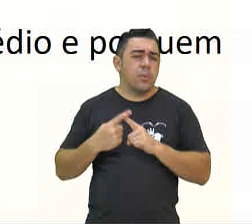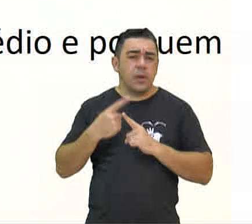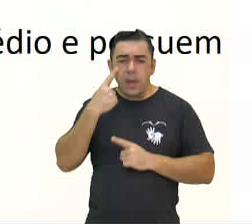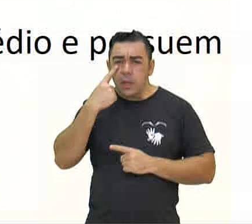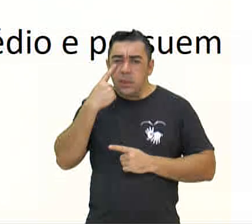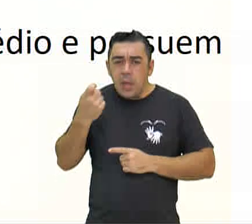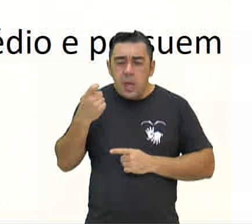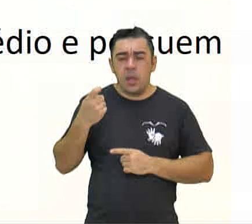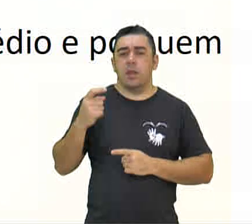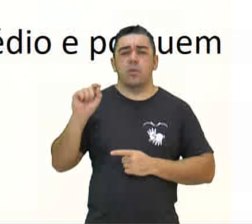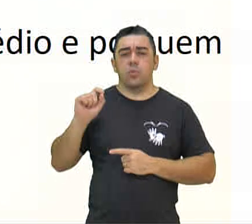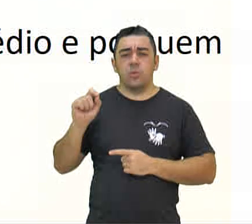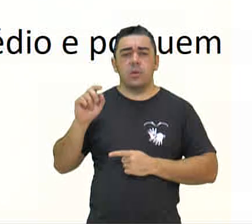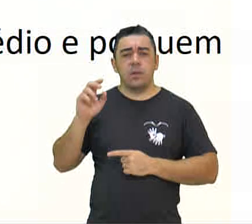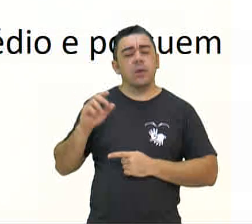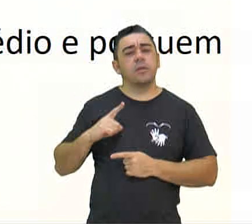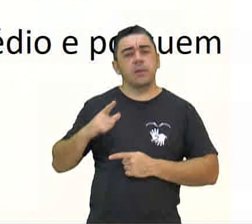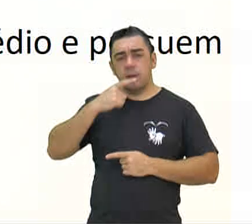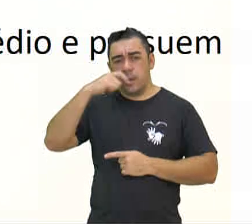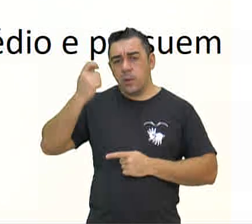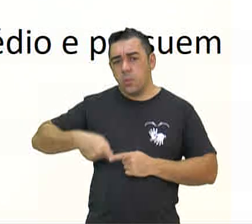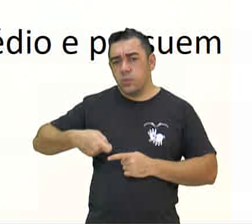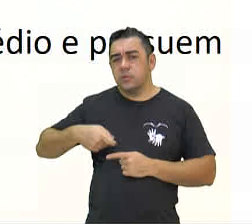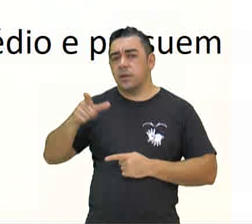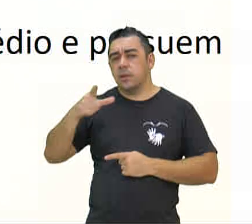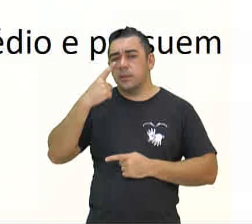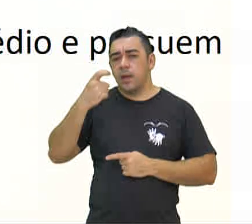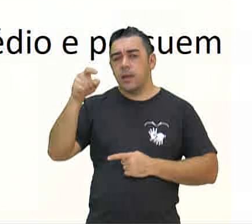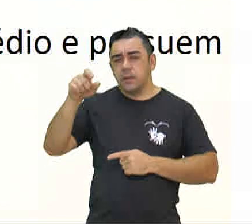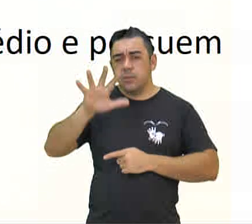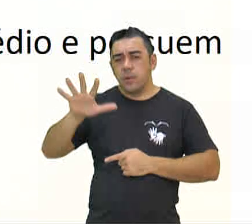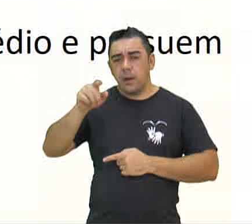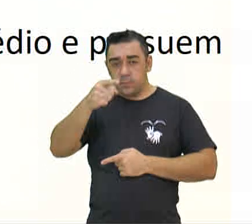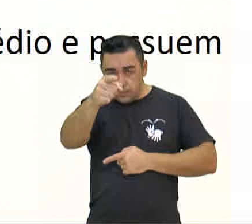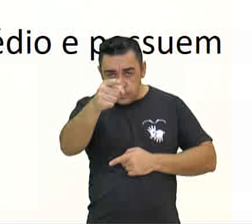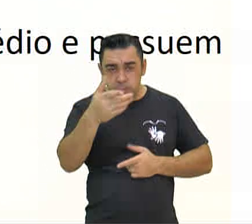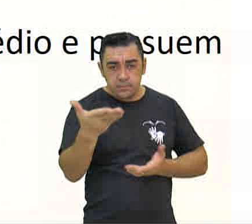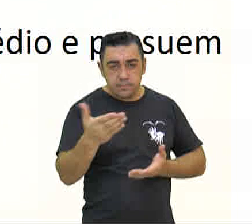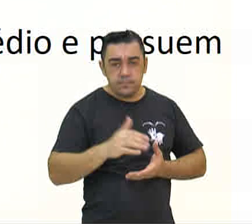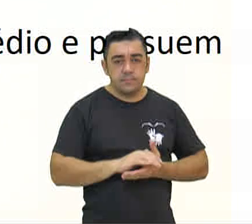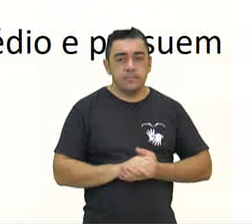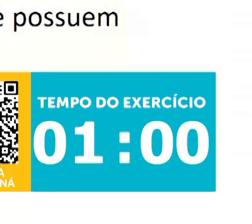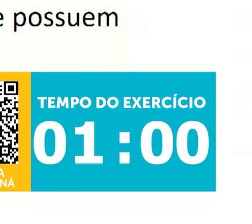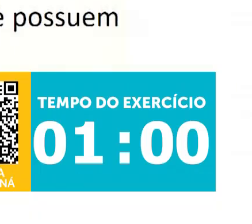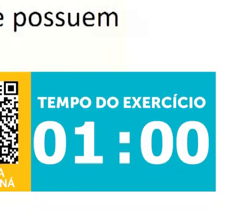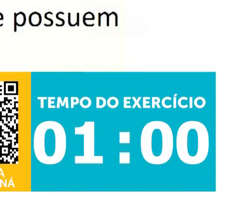da Rússia nesta região? Vamos lá, sua vez.